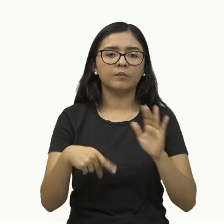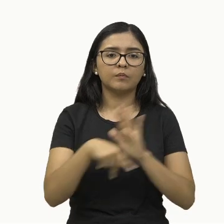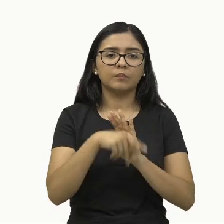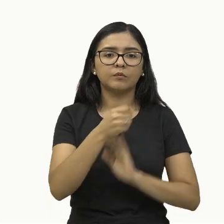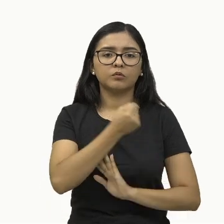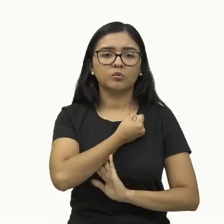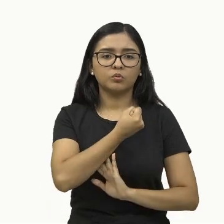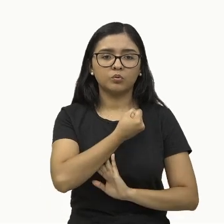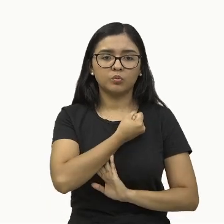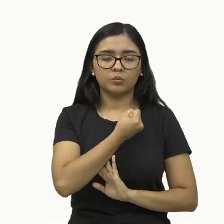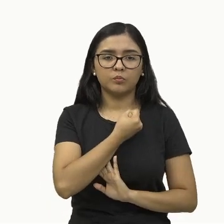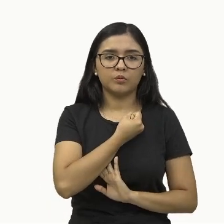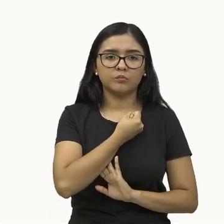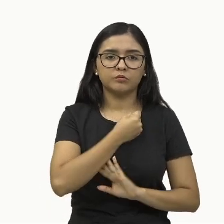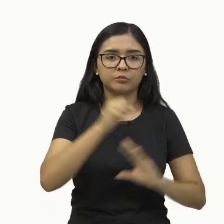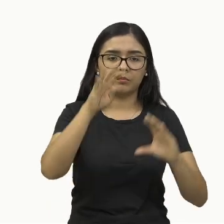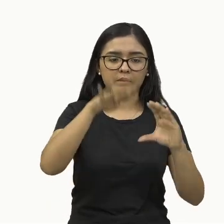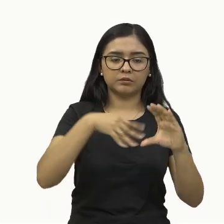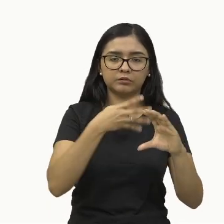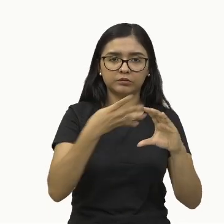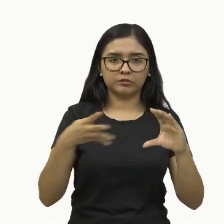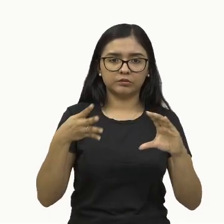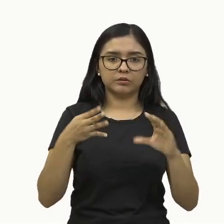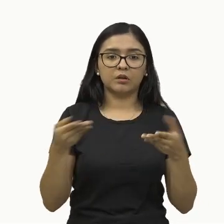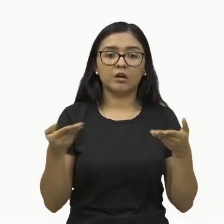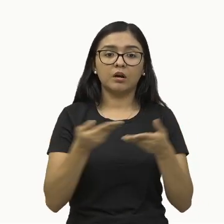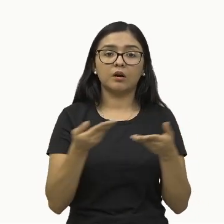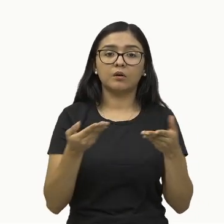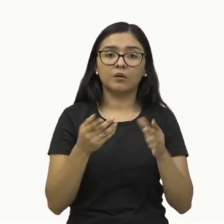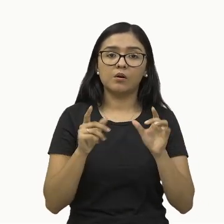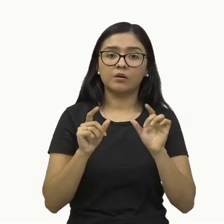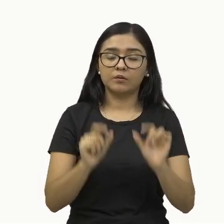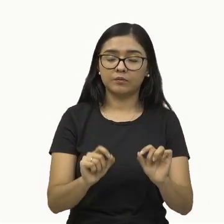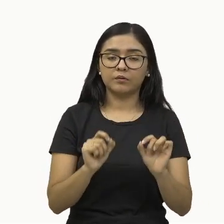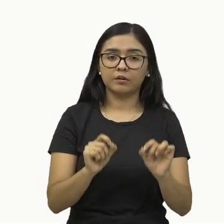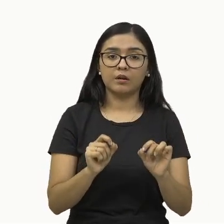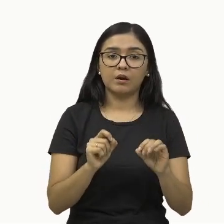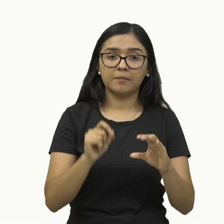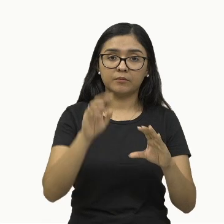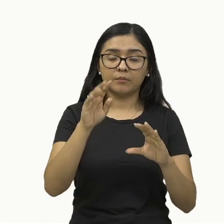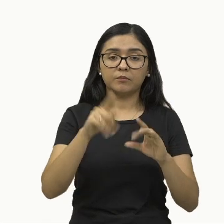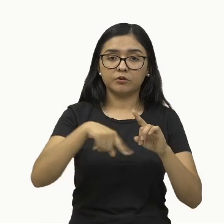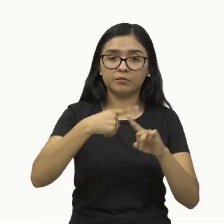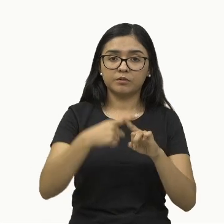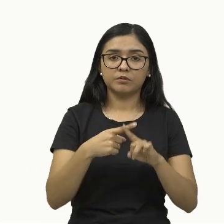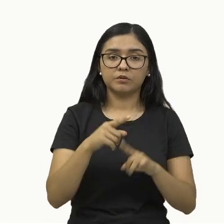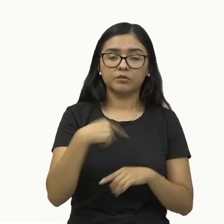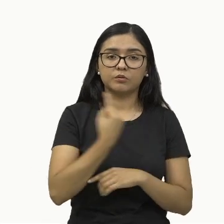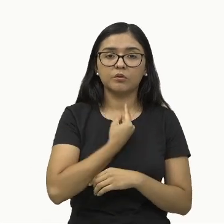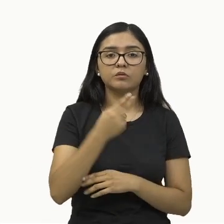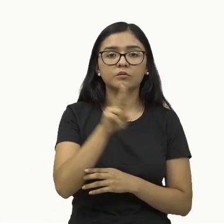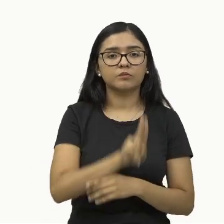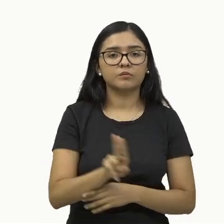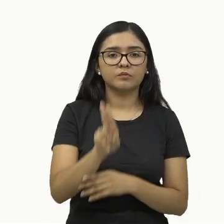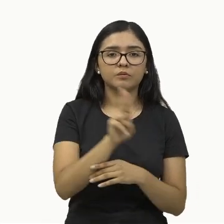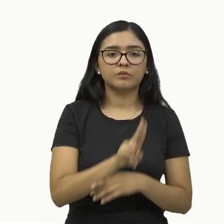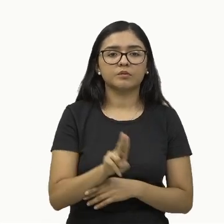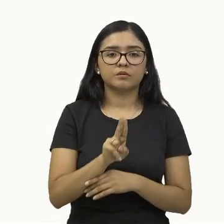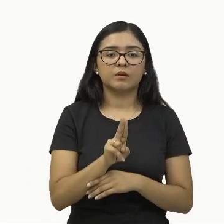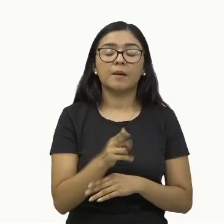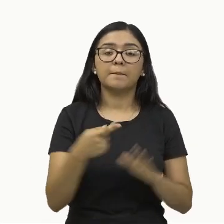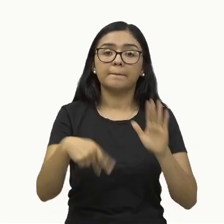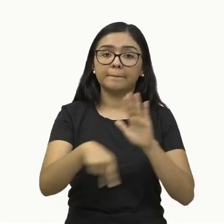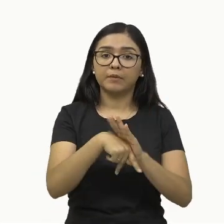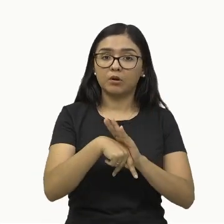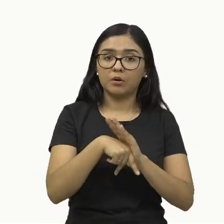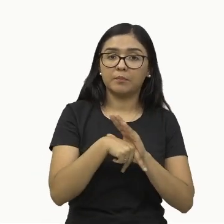entre matrizes, tá? Agora a multiplicação que a gente vai trabalhar é a multiplicação entre